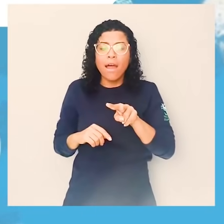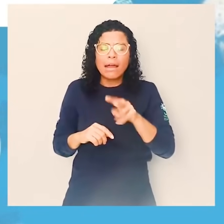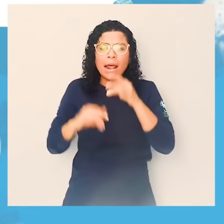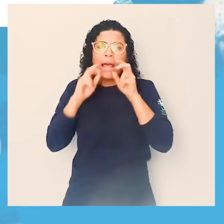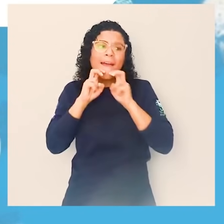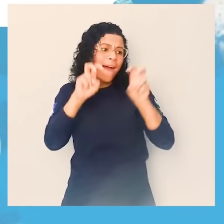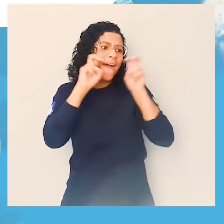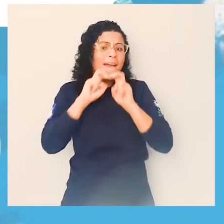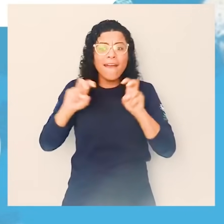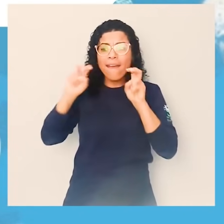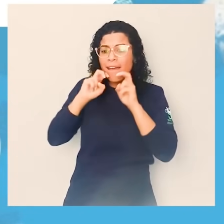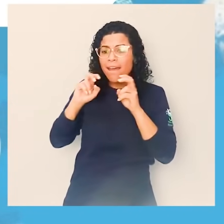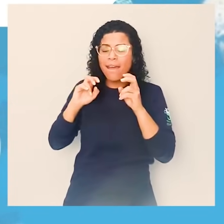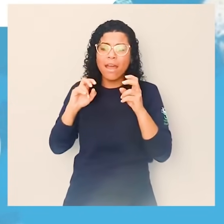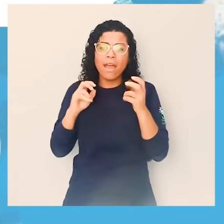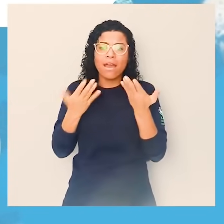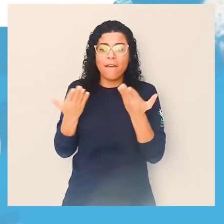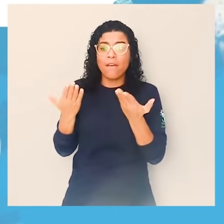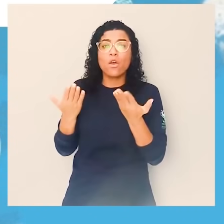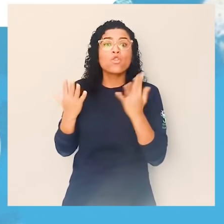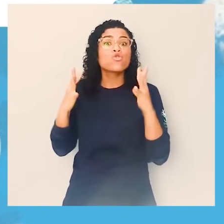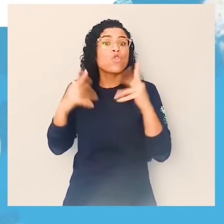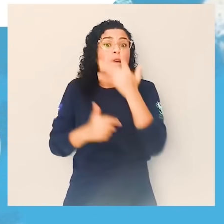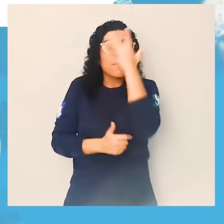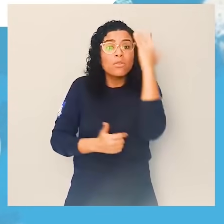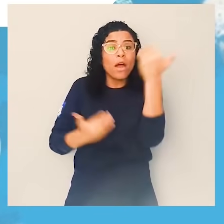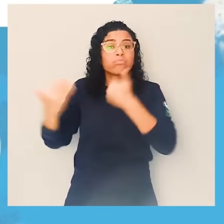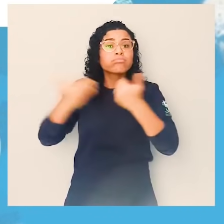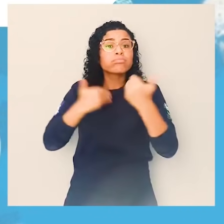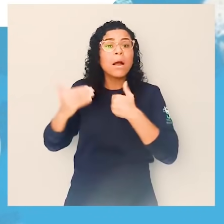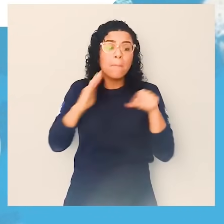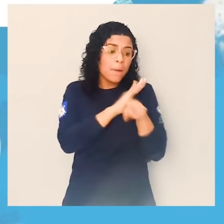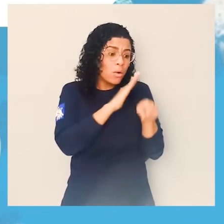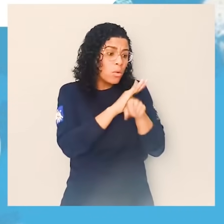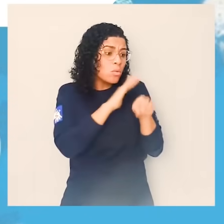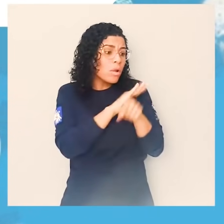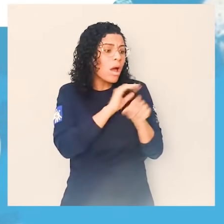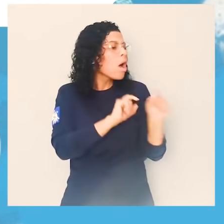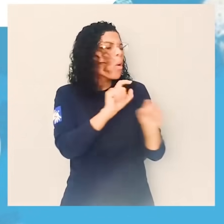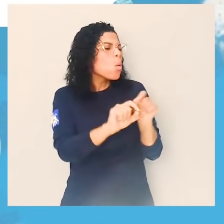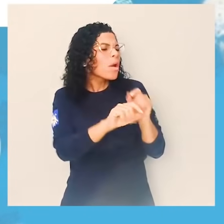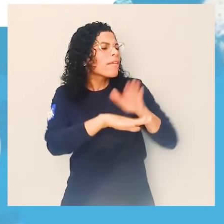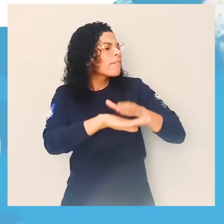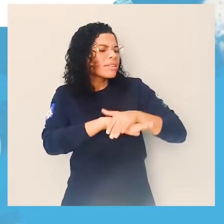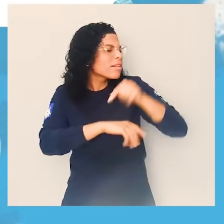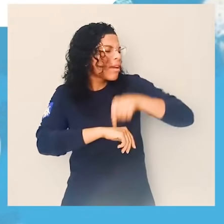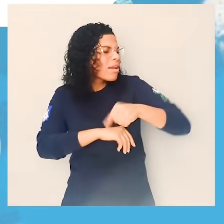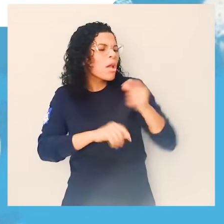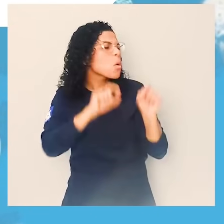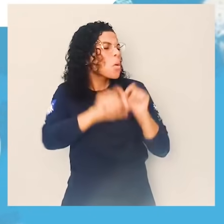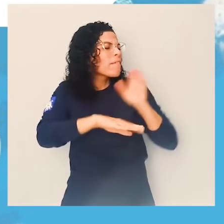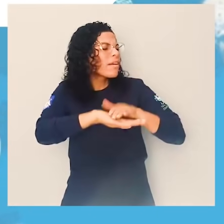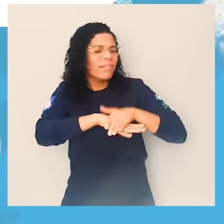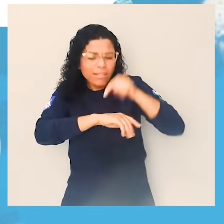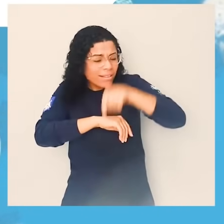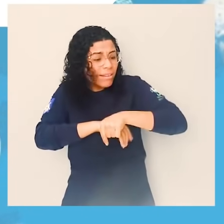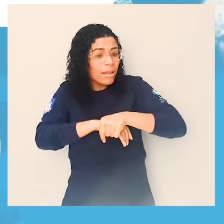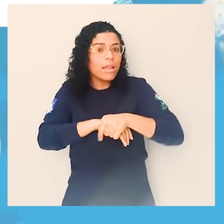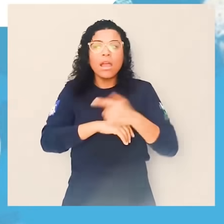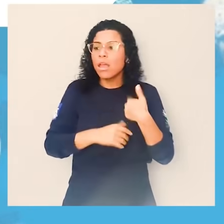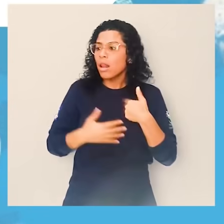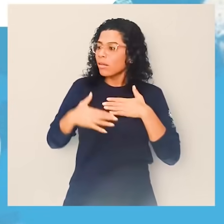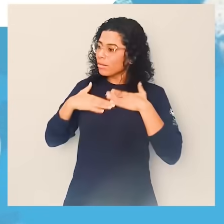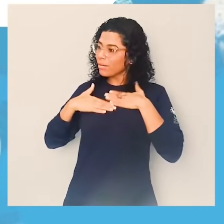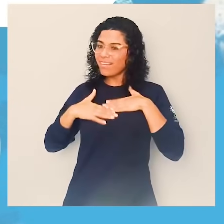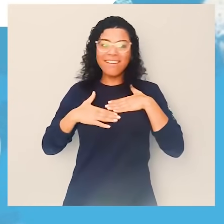fazendo um discurso, e todo mundo vinha conversar com o reizinho e perguntar o que é que ele estava fazendo ali. E